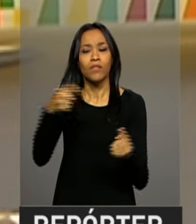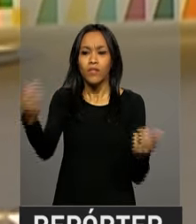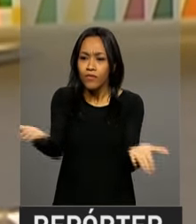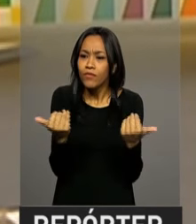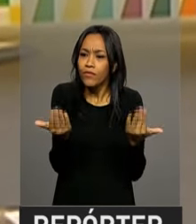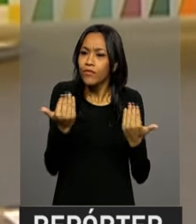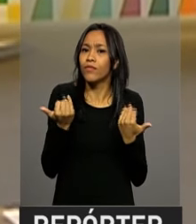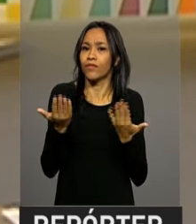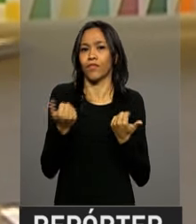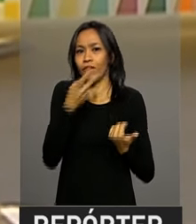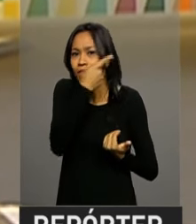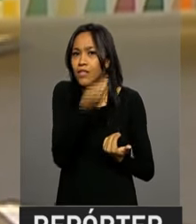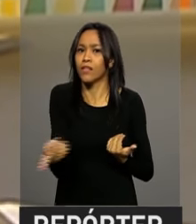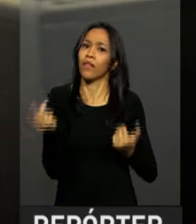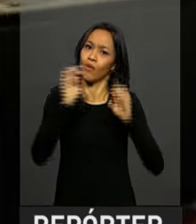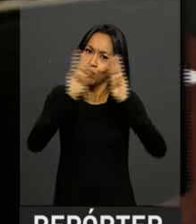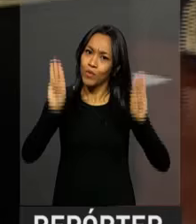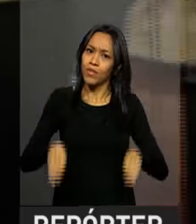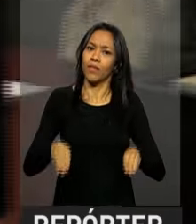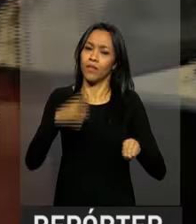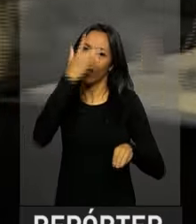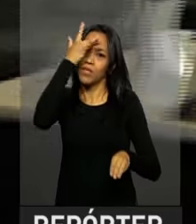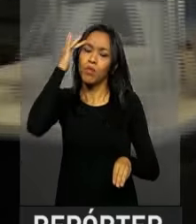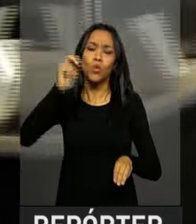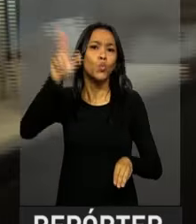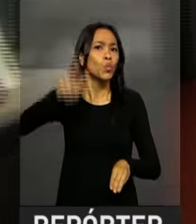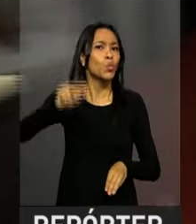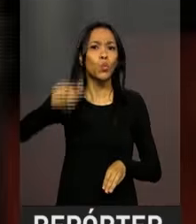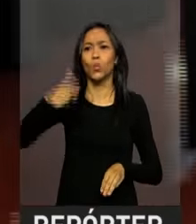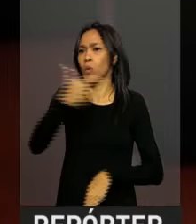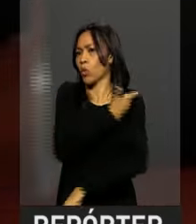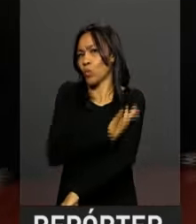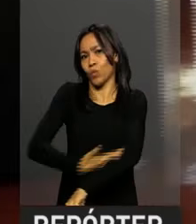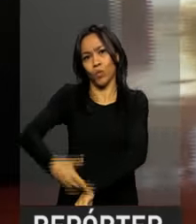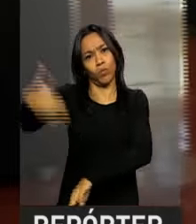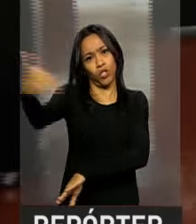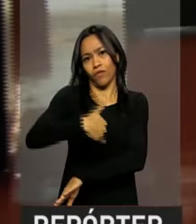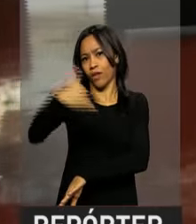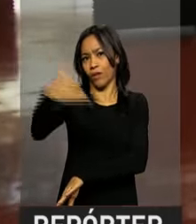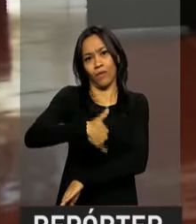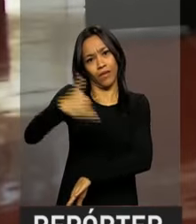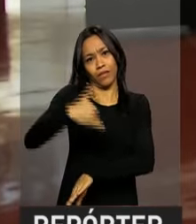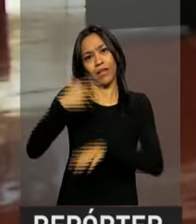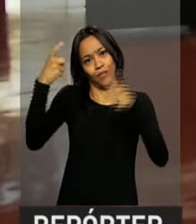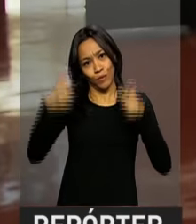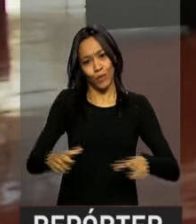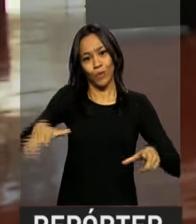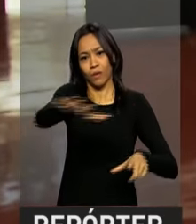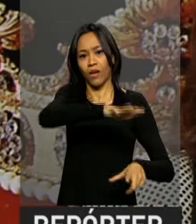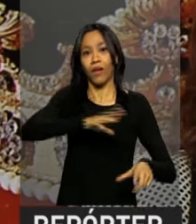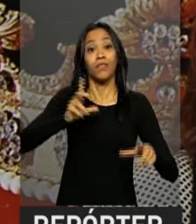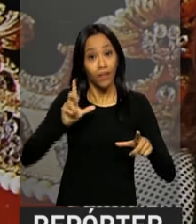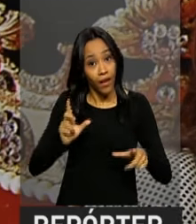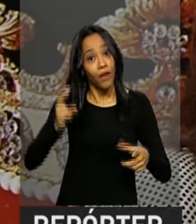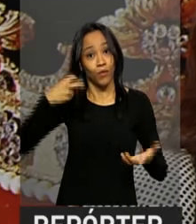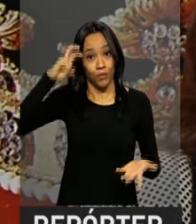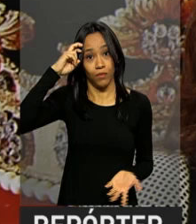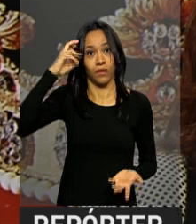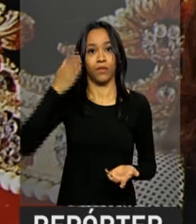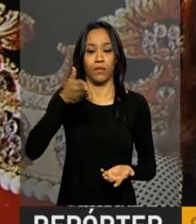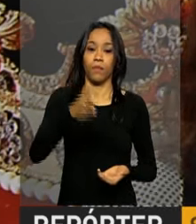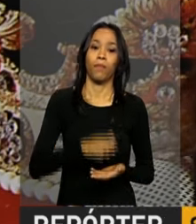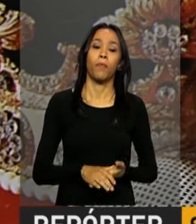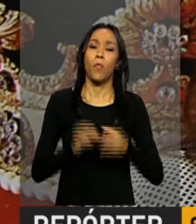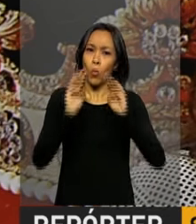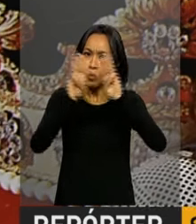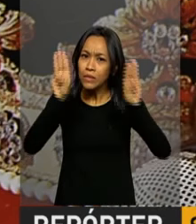a museus e Atraia também o público que não tem o hábito de frequentar esses espaços de Cultura o museu ele tem